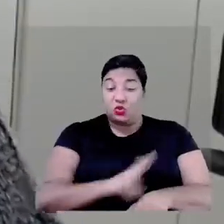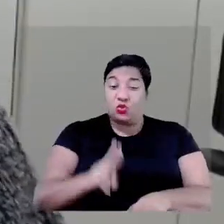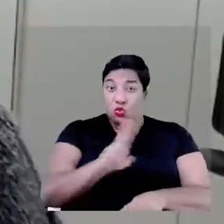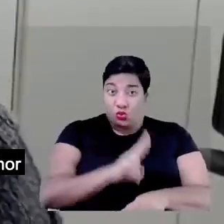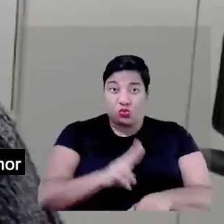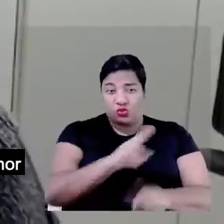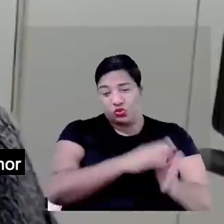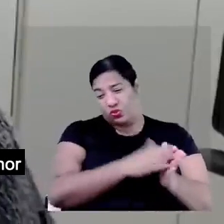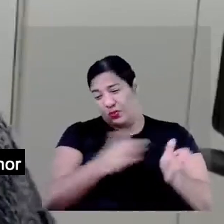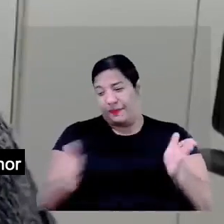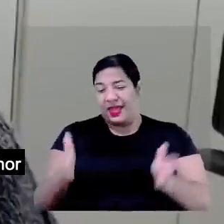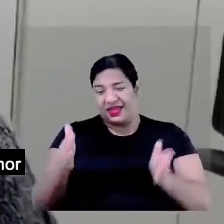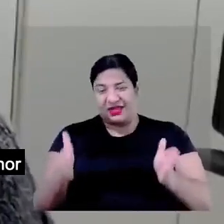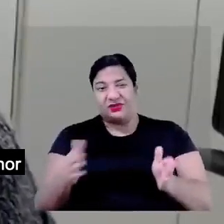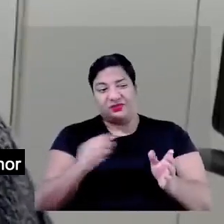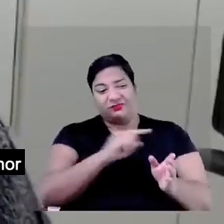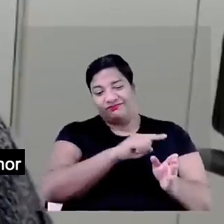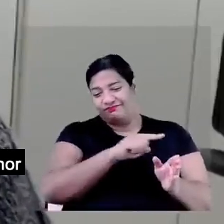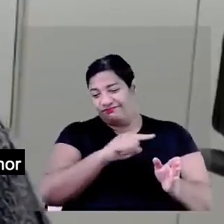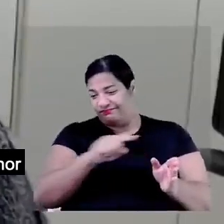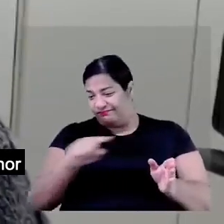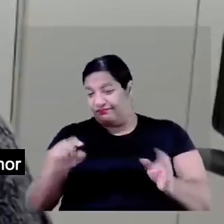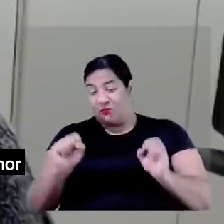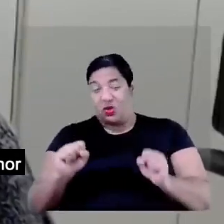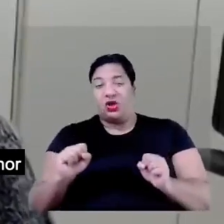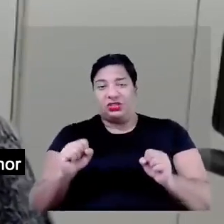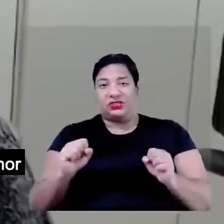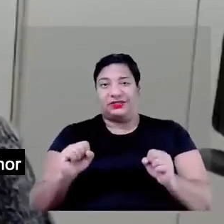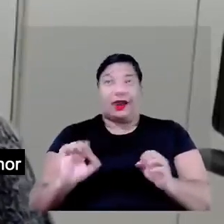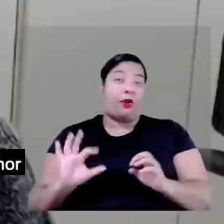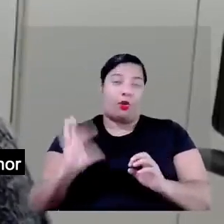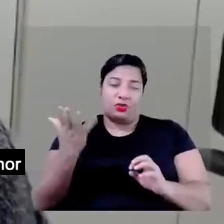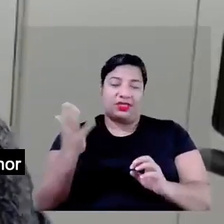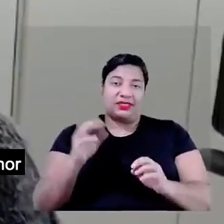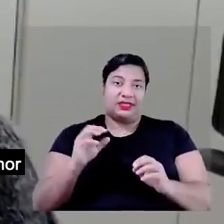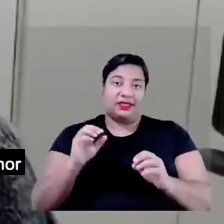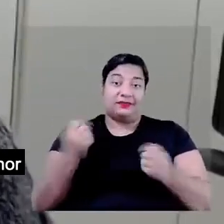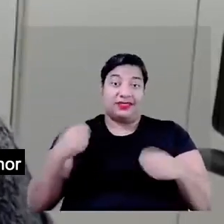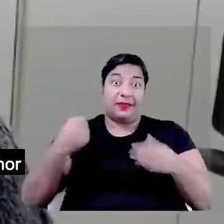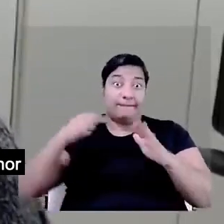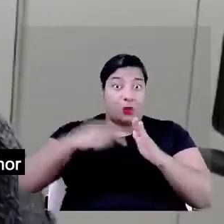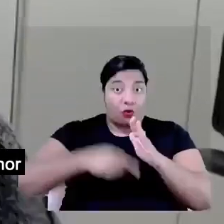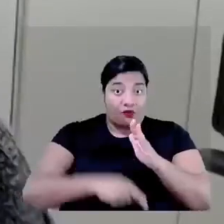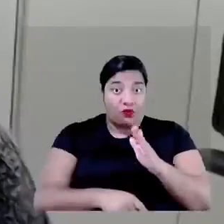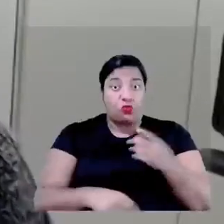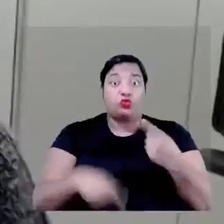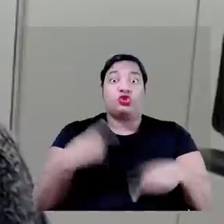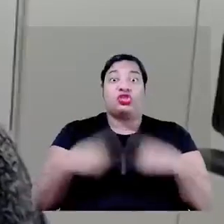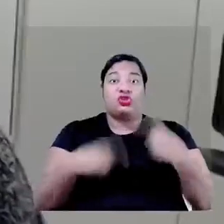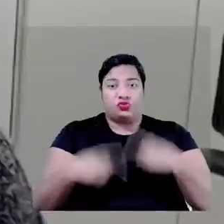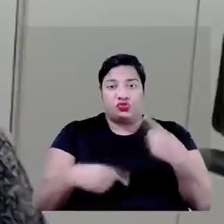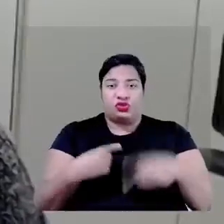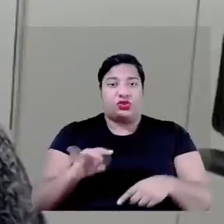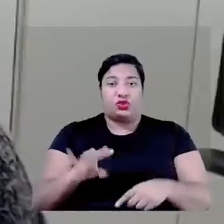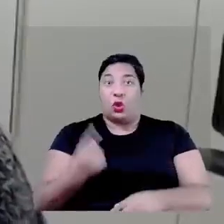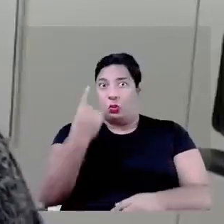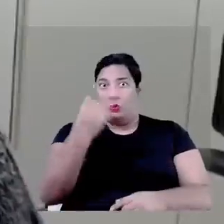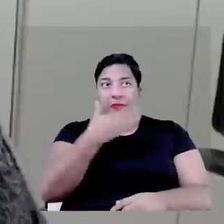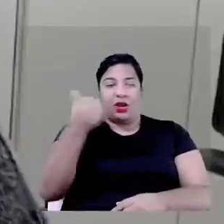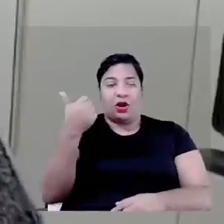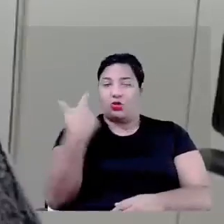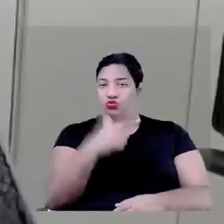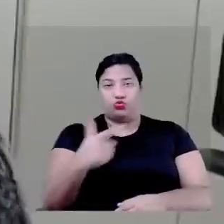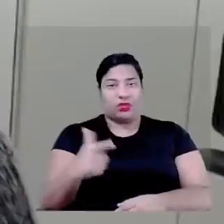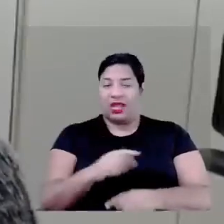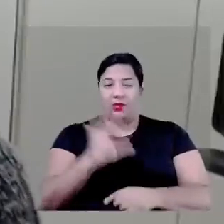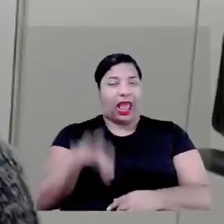aquele veículo, né? Então a gente precisa aprofundar essas discussões e não simplesmente falar, não, esse aqui é o melhor e ponto final. Não é assim